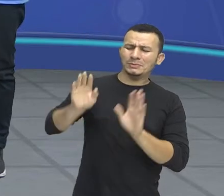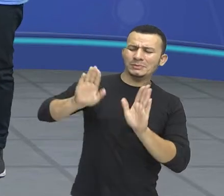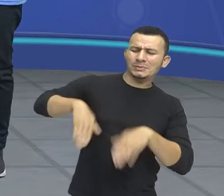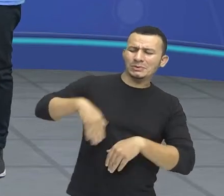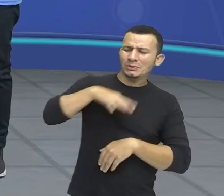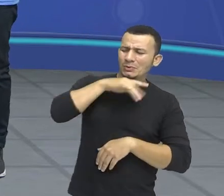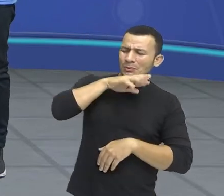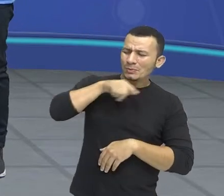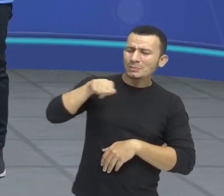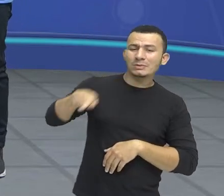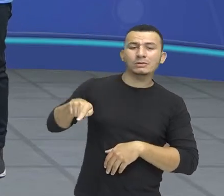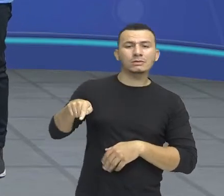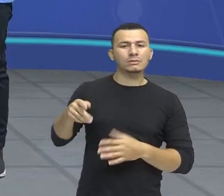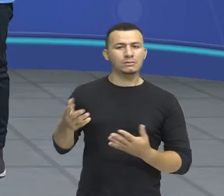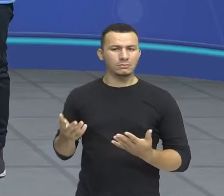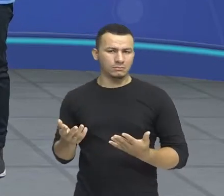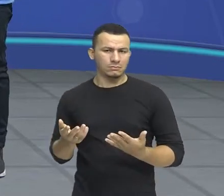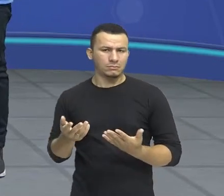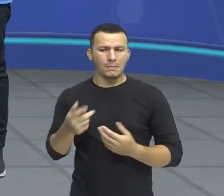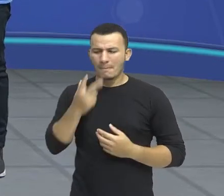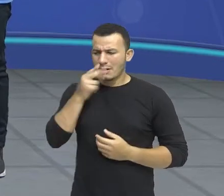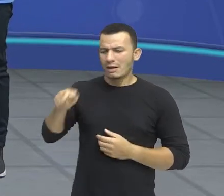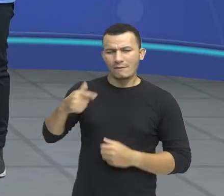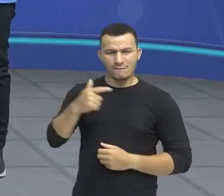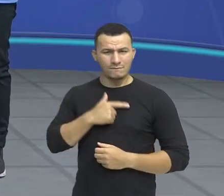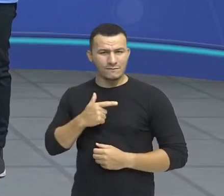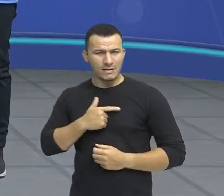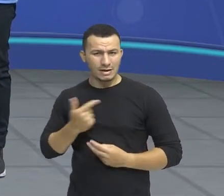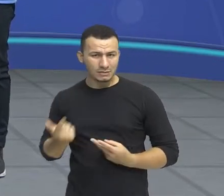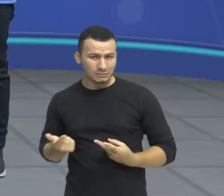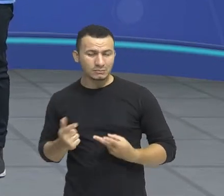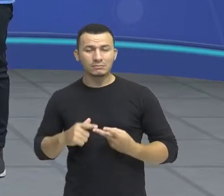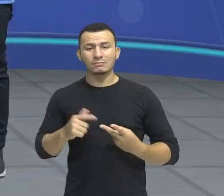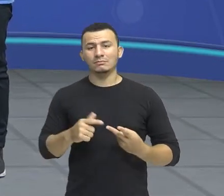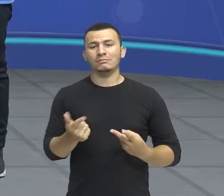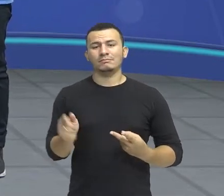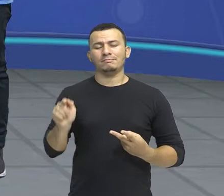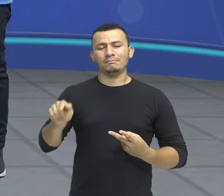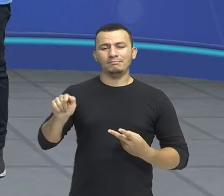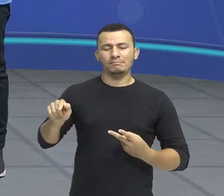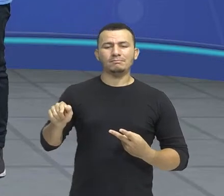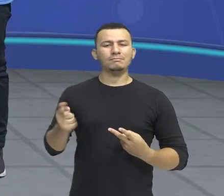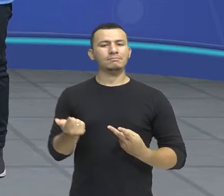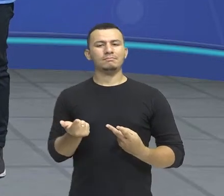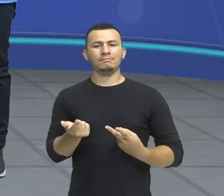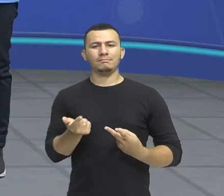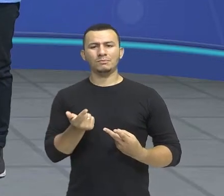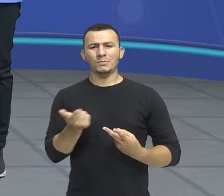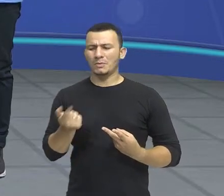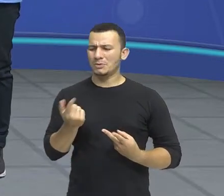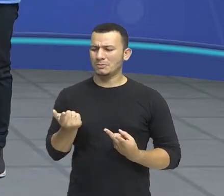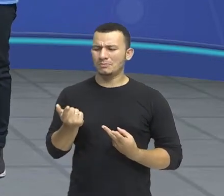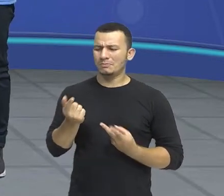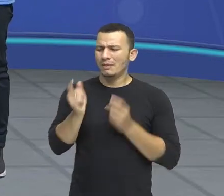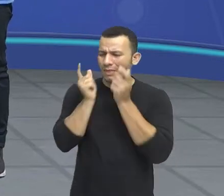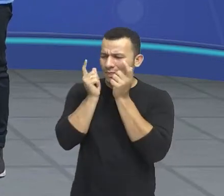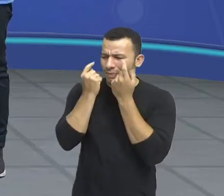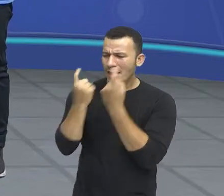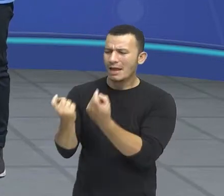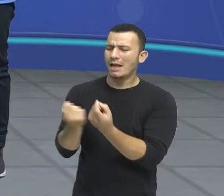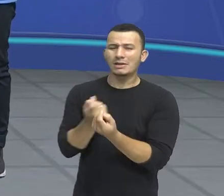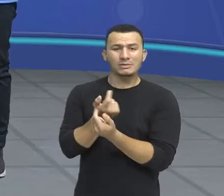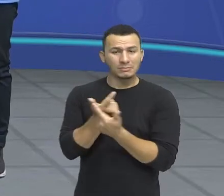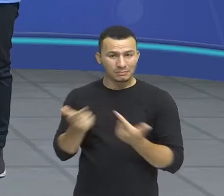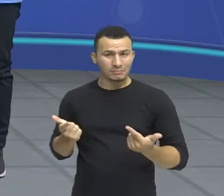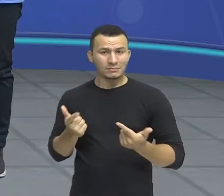né, como se essa pessoa fosse feia, como se ela não pudesse ser desejada, não pudesse ser